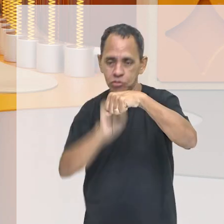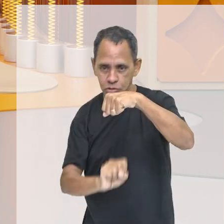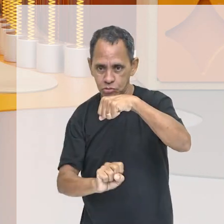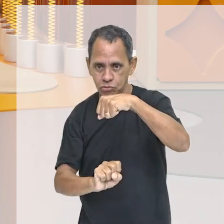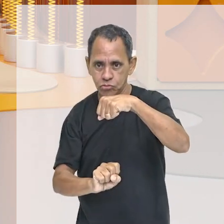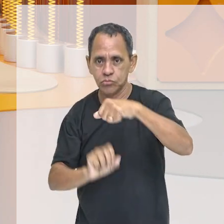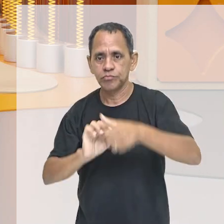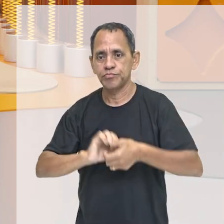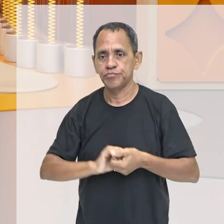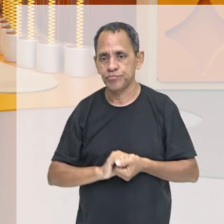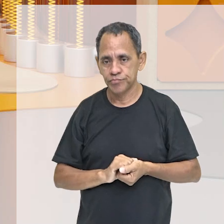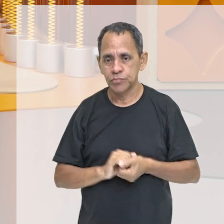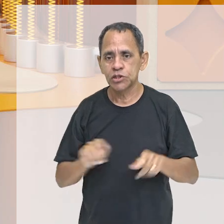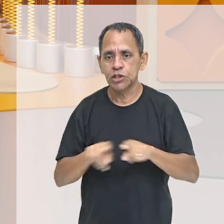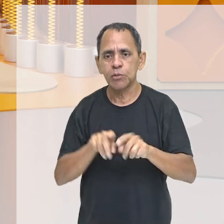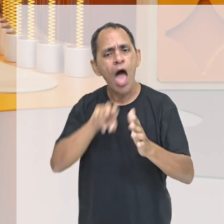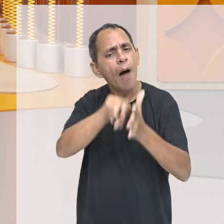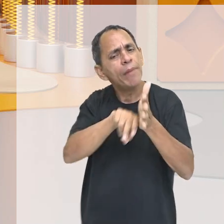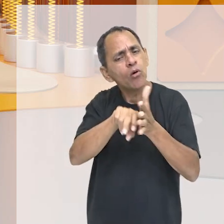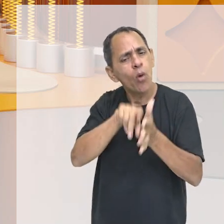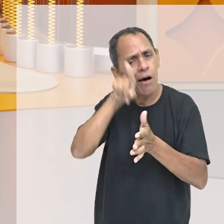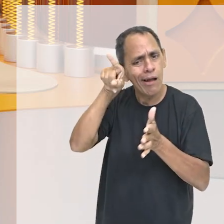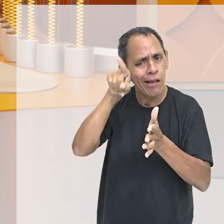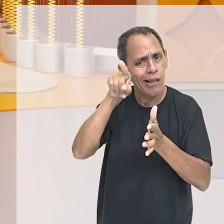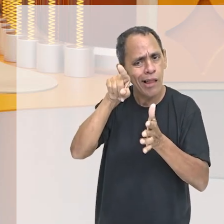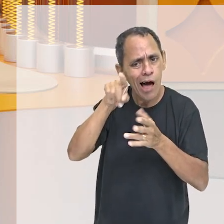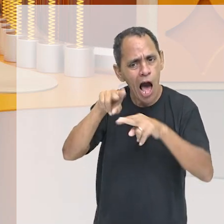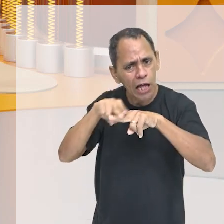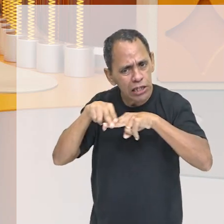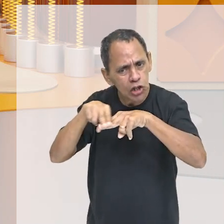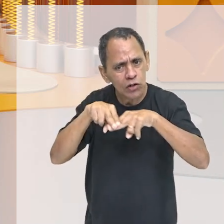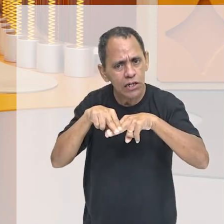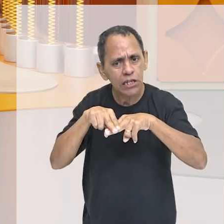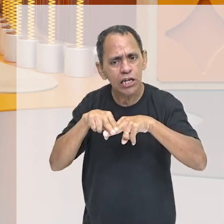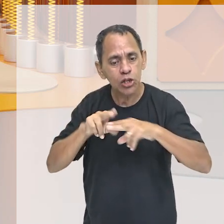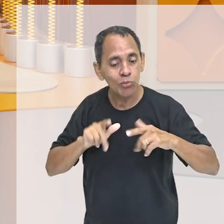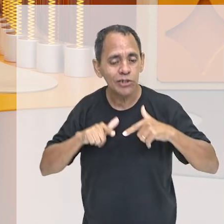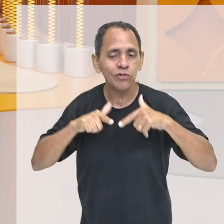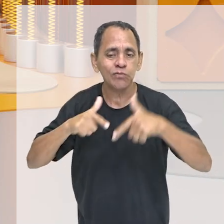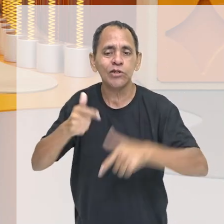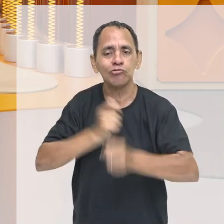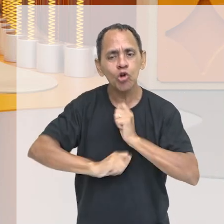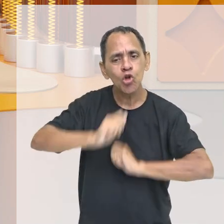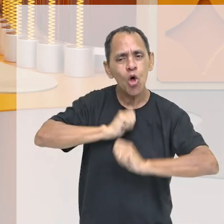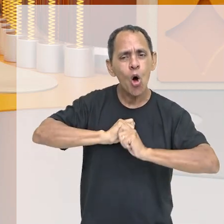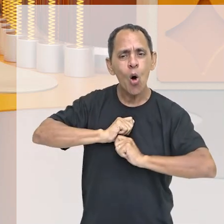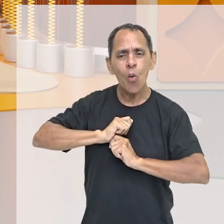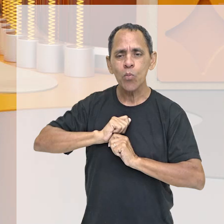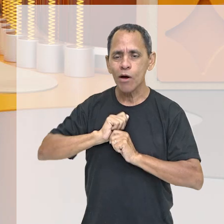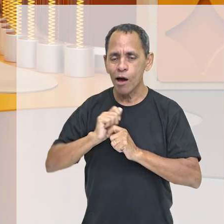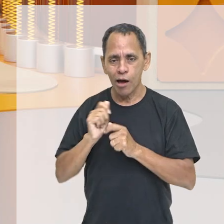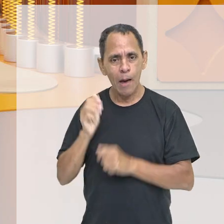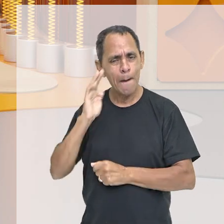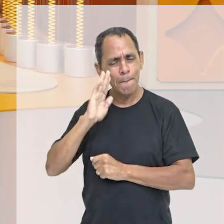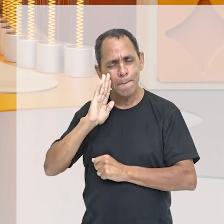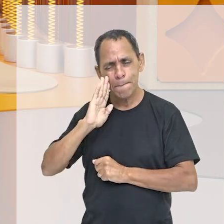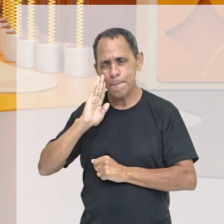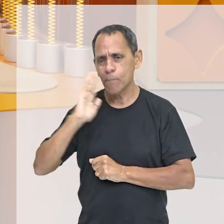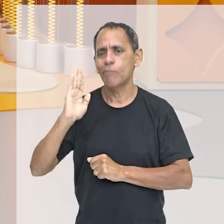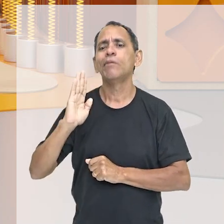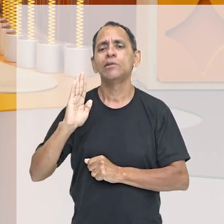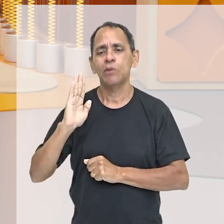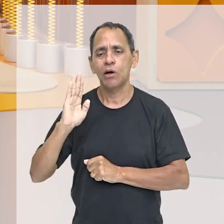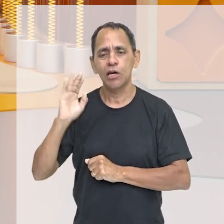sul. A pecuária lá na Nova Zelândia é uma das atividades econômicas mais importantes para